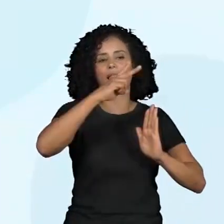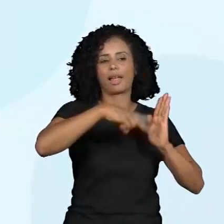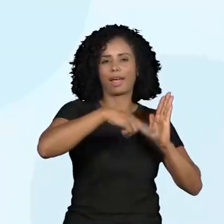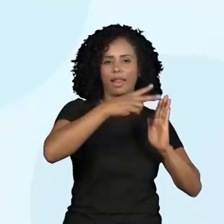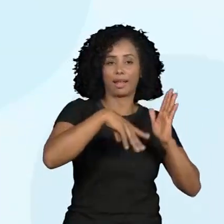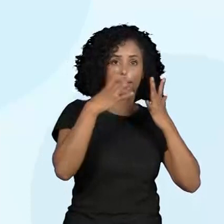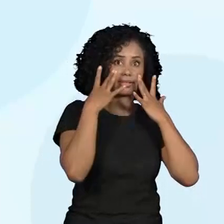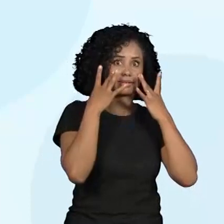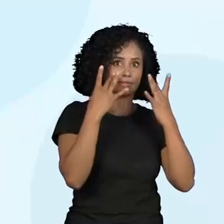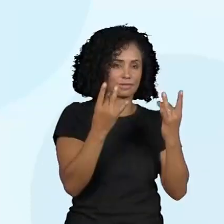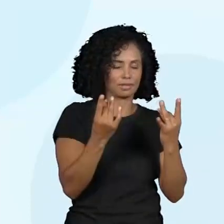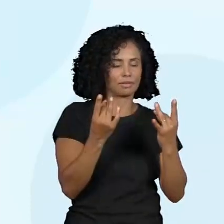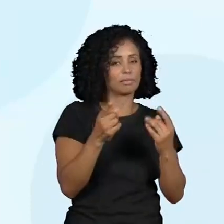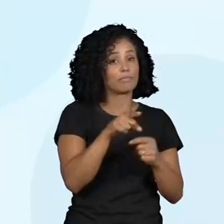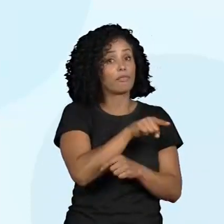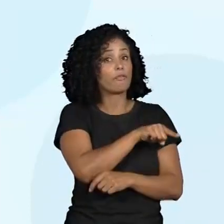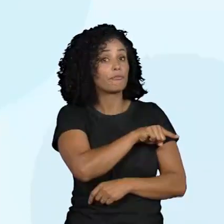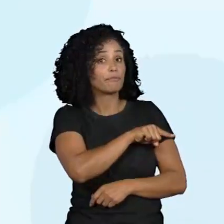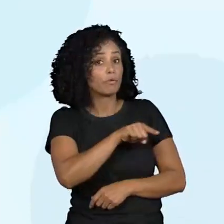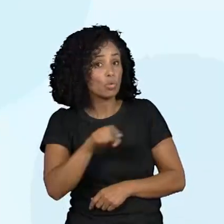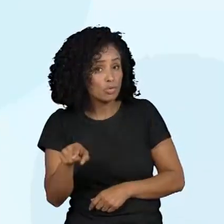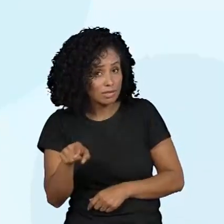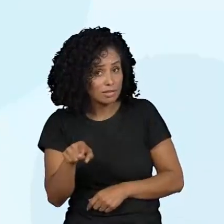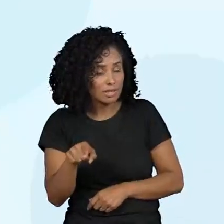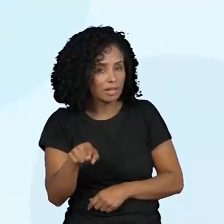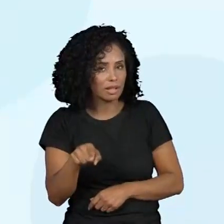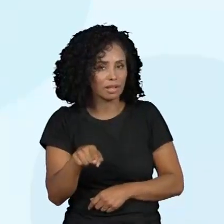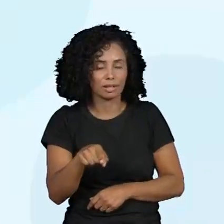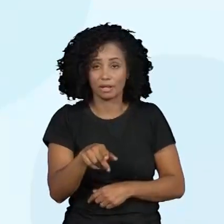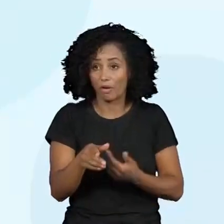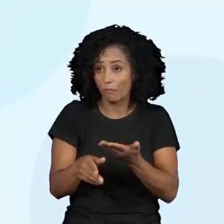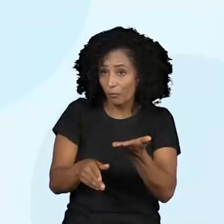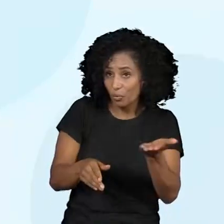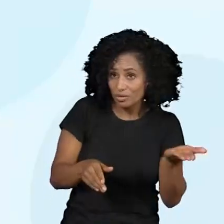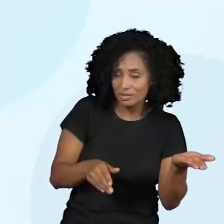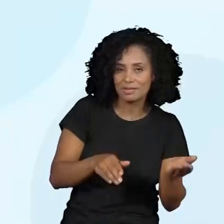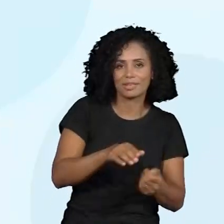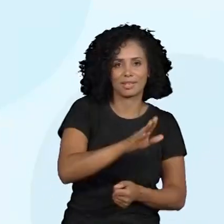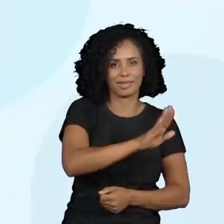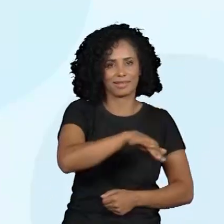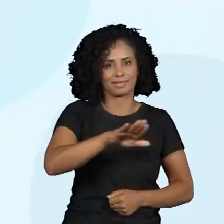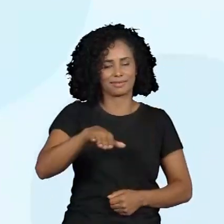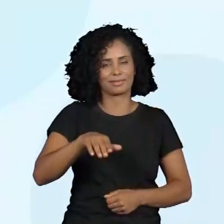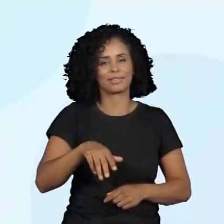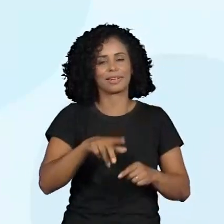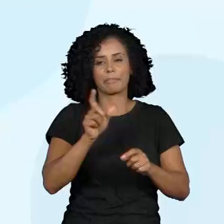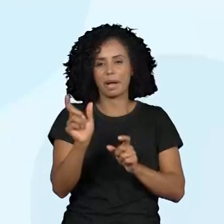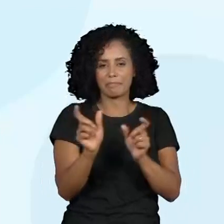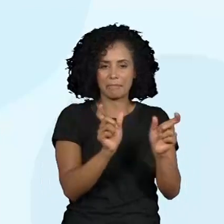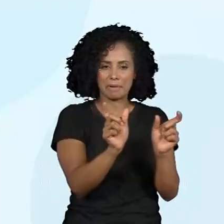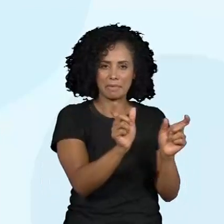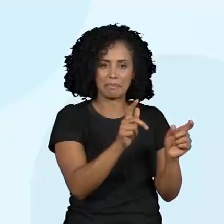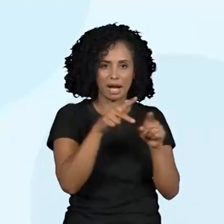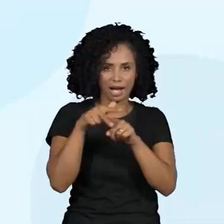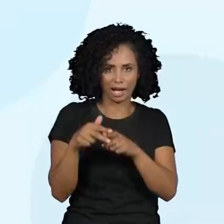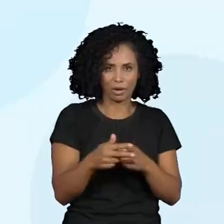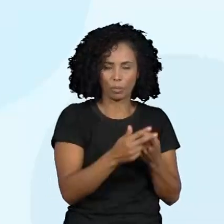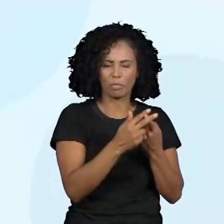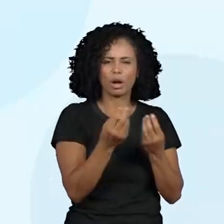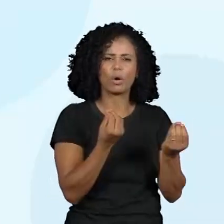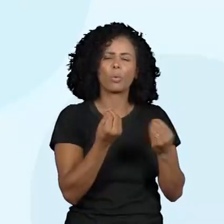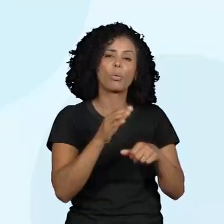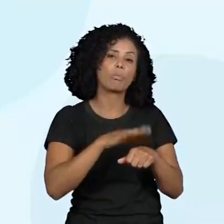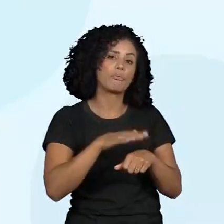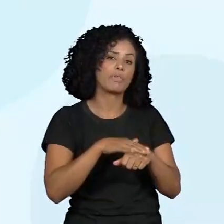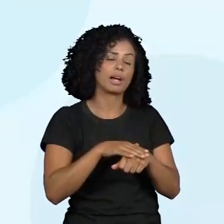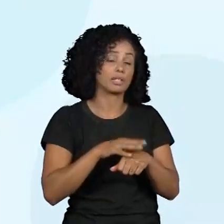com atenção para você a vocês no caso arrumá-los né Então olha só o que que vocês podem